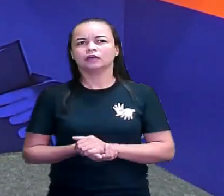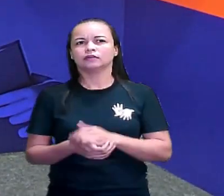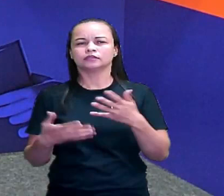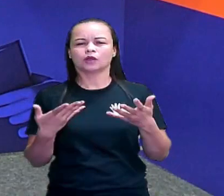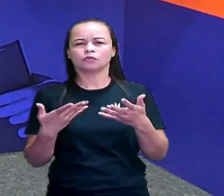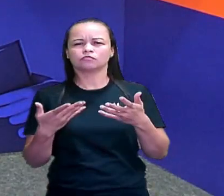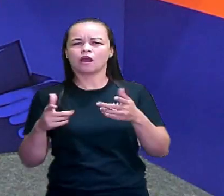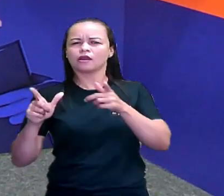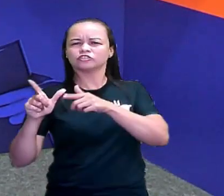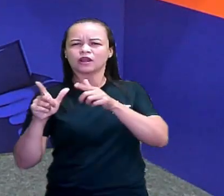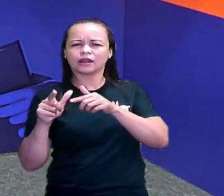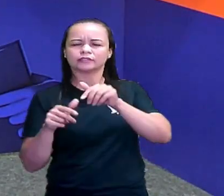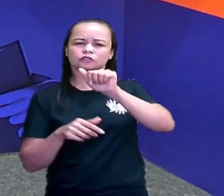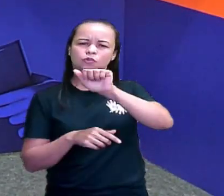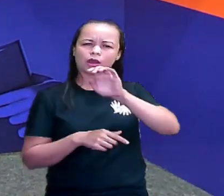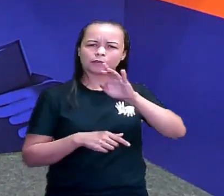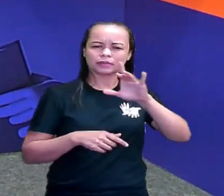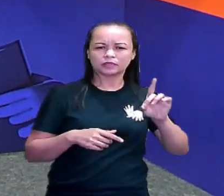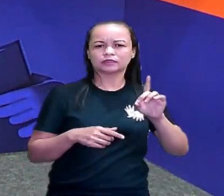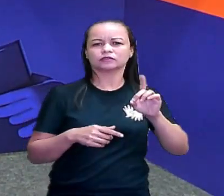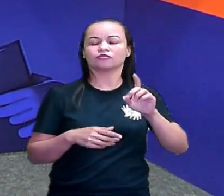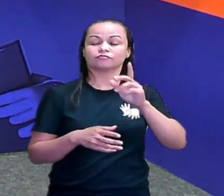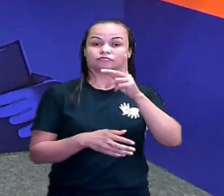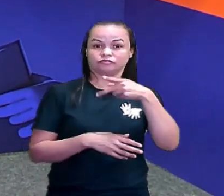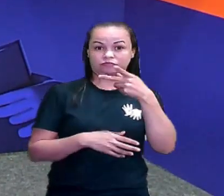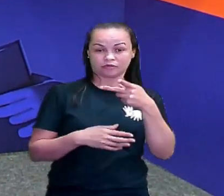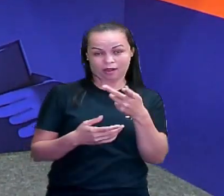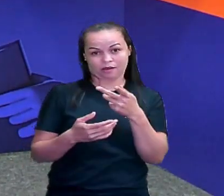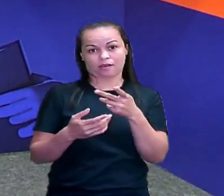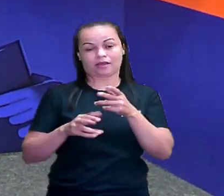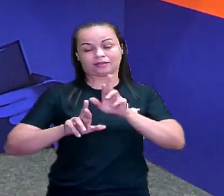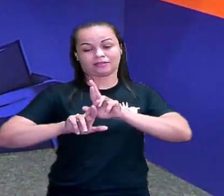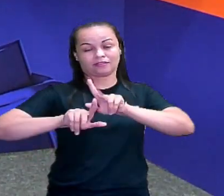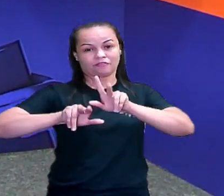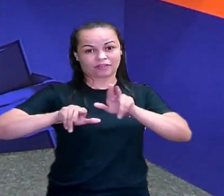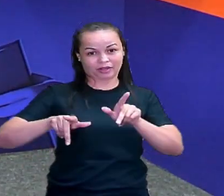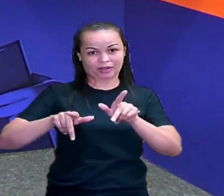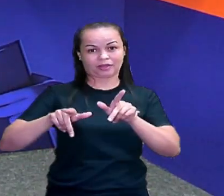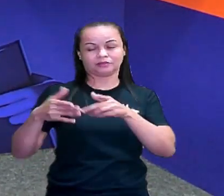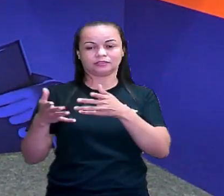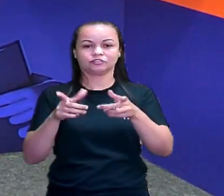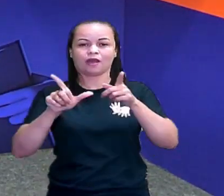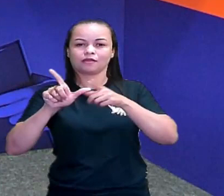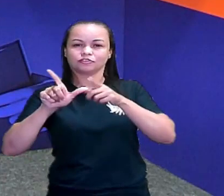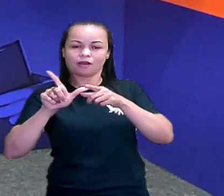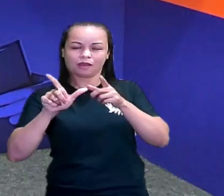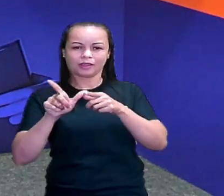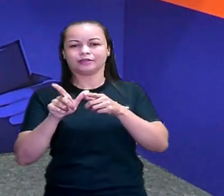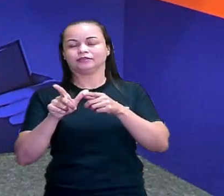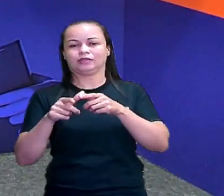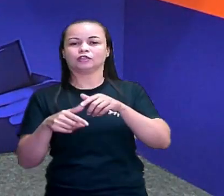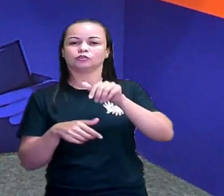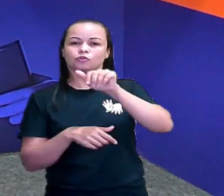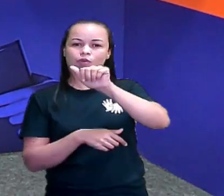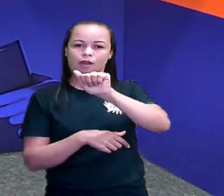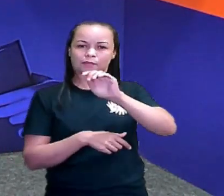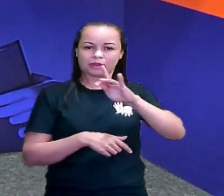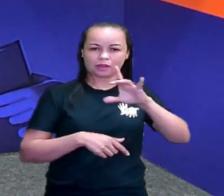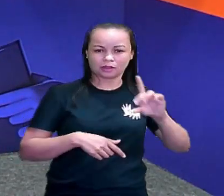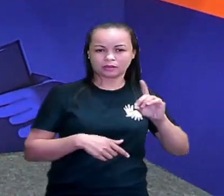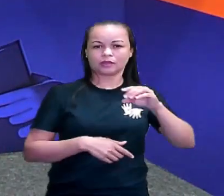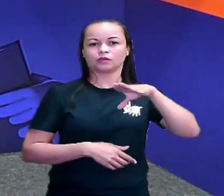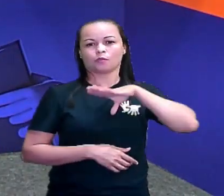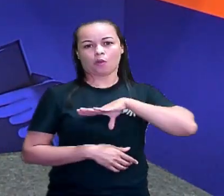do alfabeto em espanhol, elas são pronunciadas de maneira diferente das letras do alfabeto em língua portuguesa. Então,